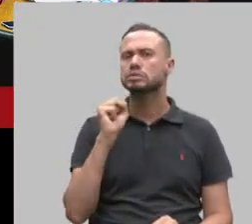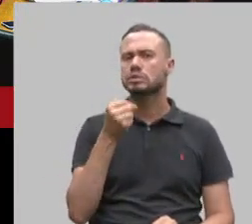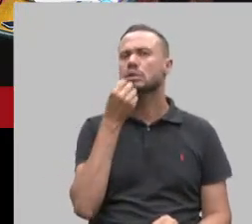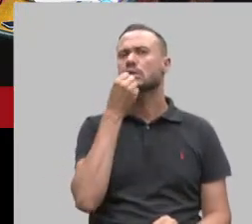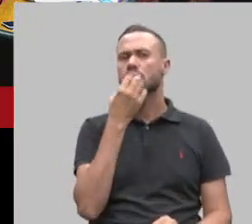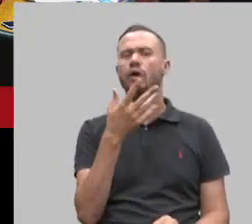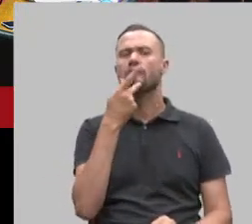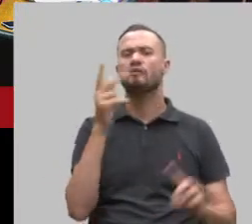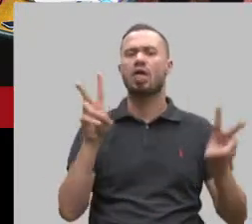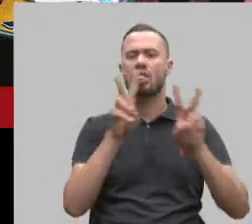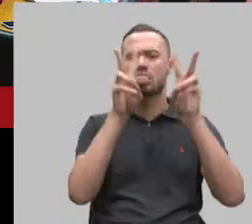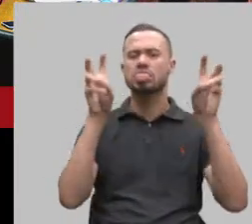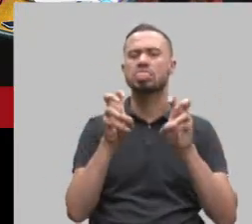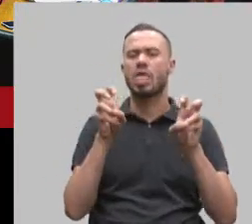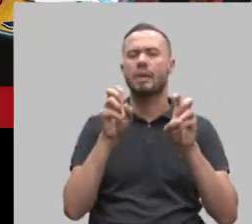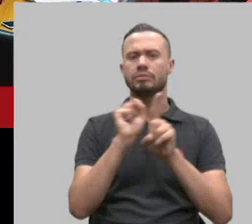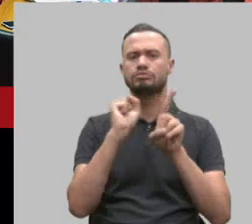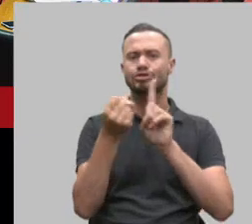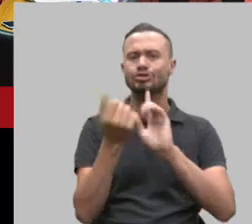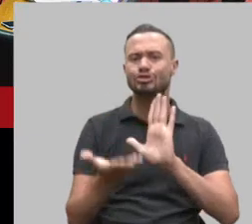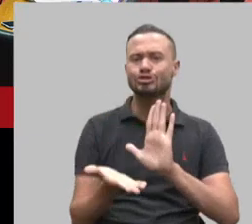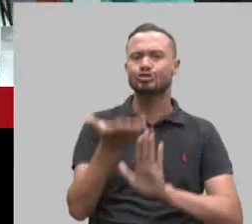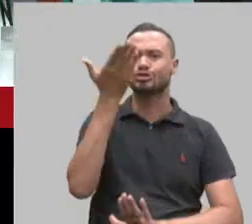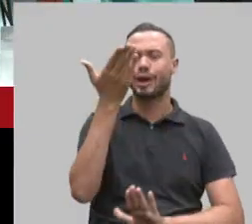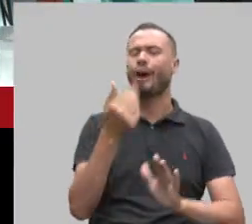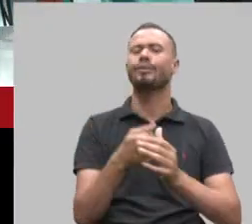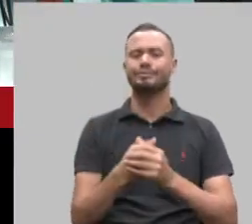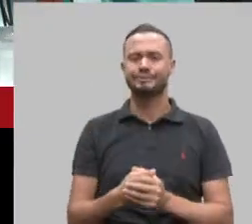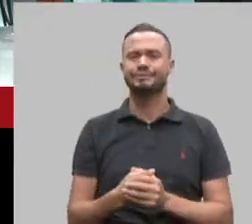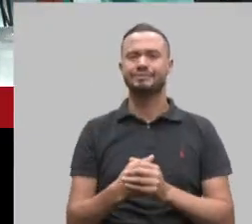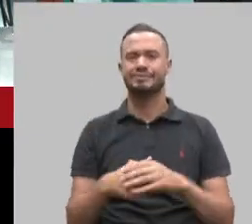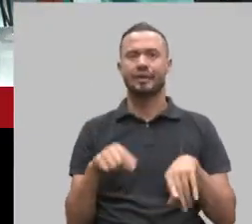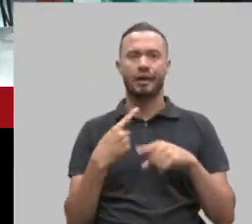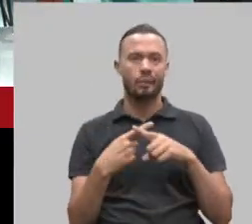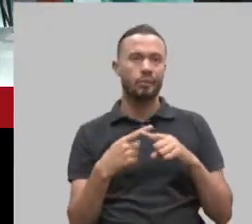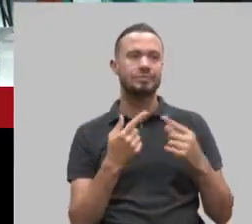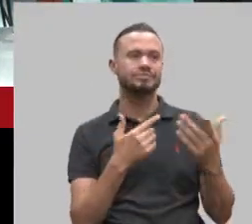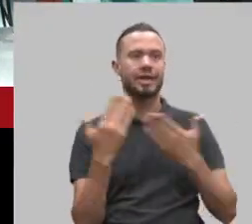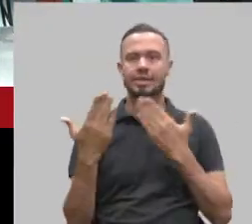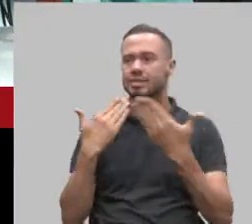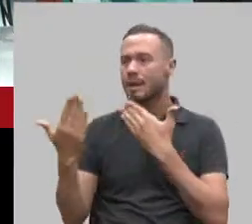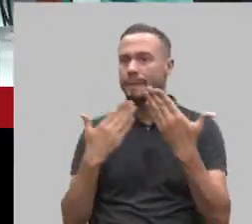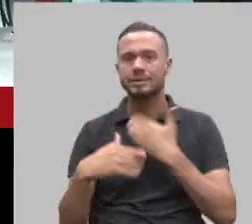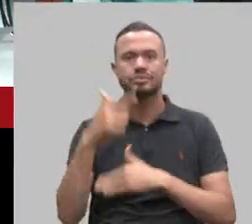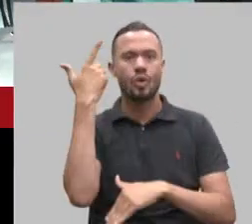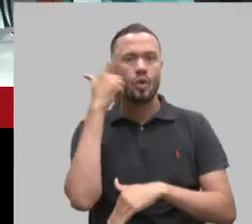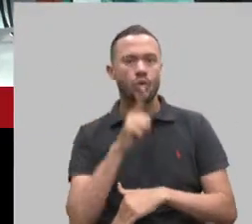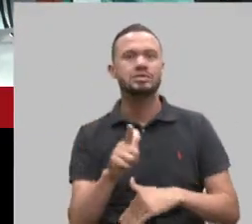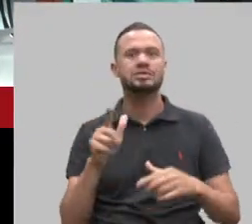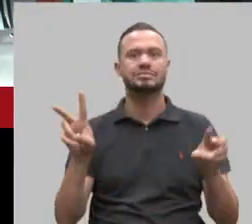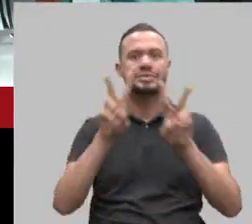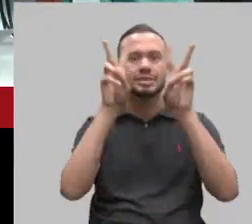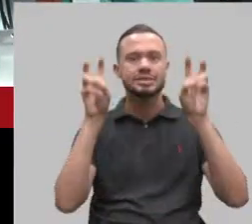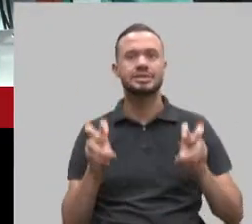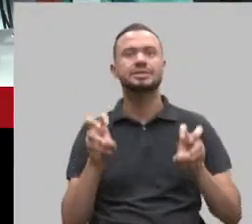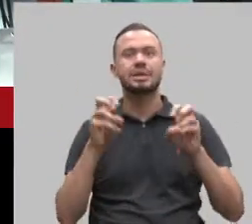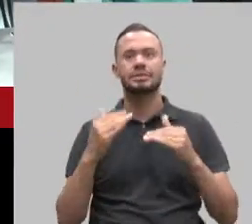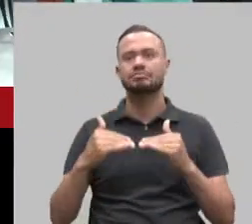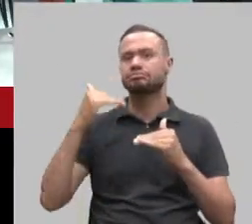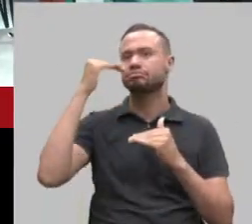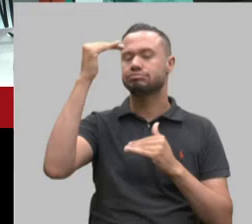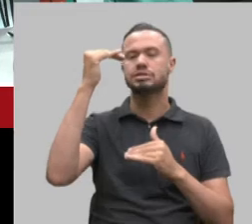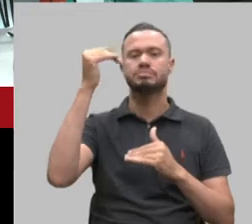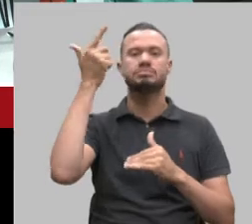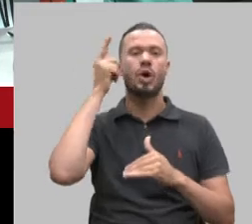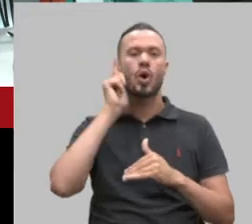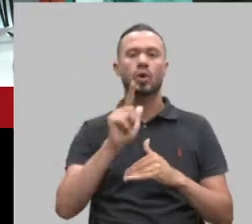de relevância social afinal somente através de debates a gente pode tirar assuntos que estão em visibilidade para trazer relevância e